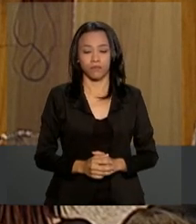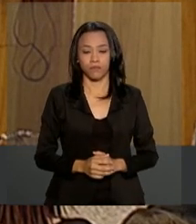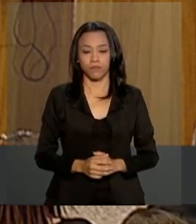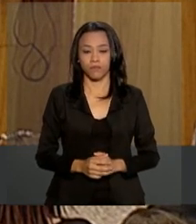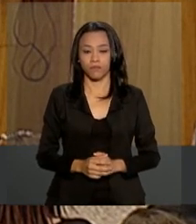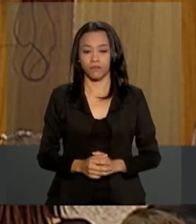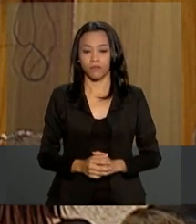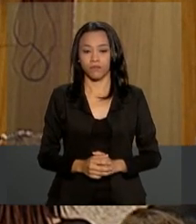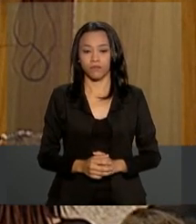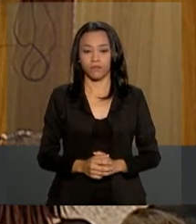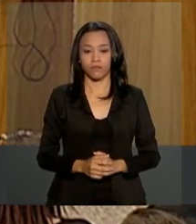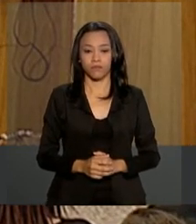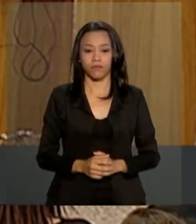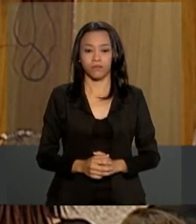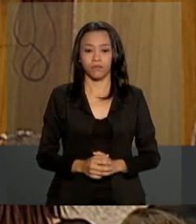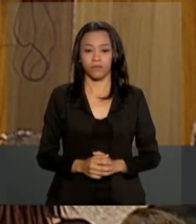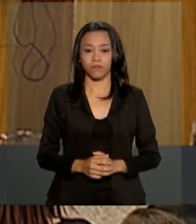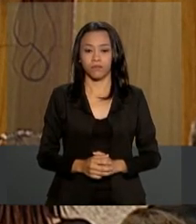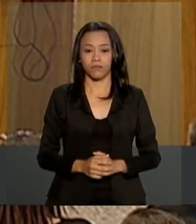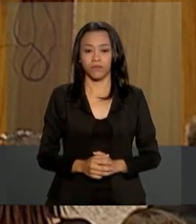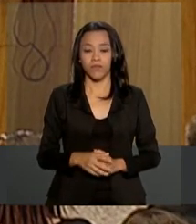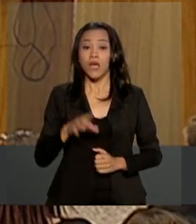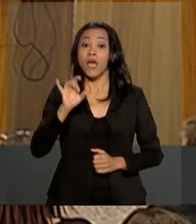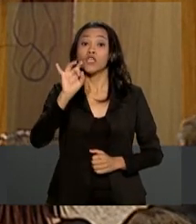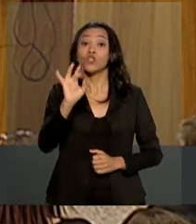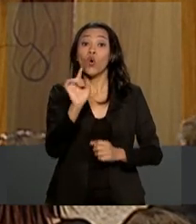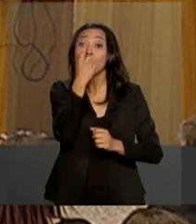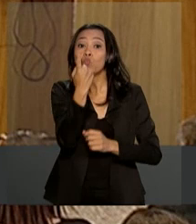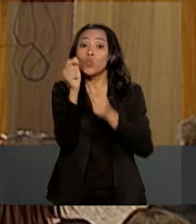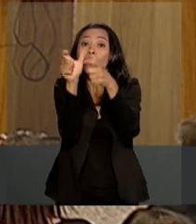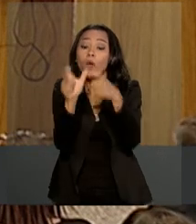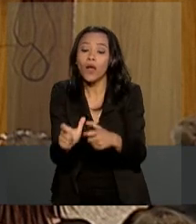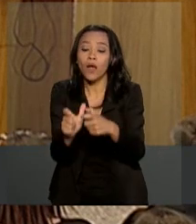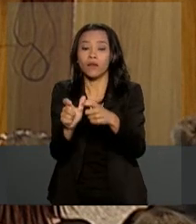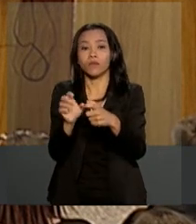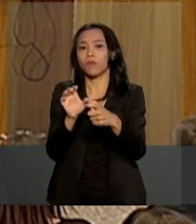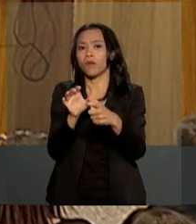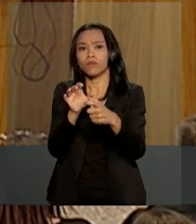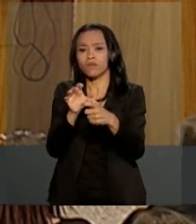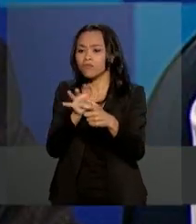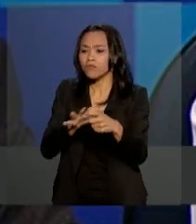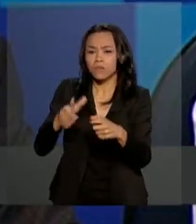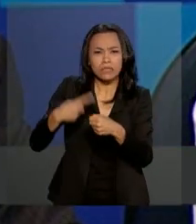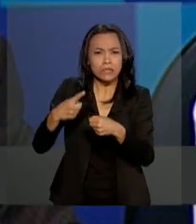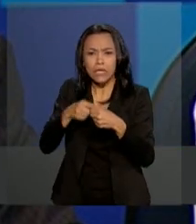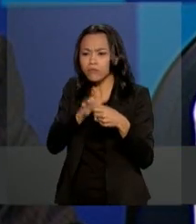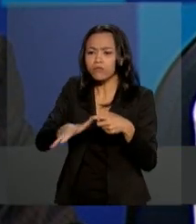e não é franca inteira é um local de franca só pra